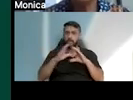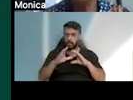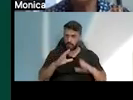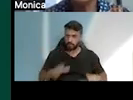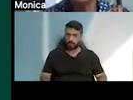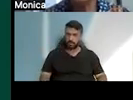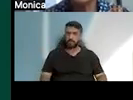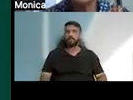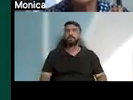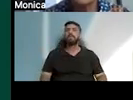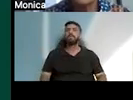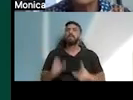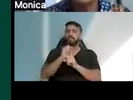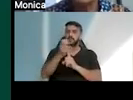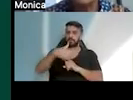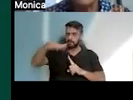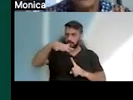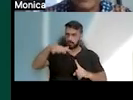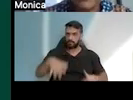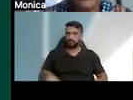com a sociedade.